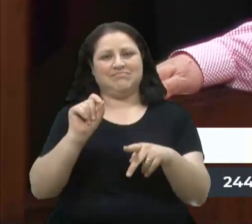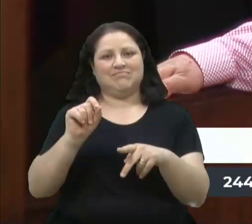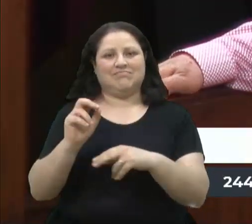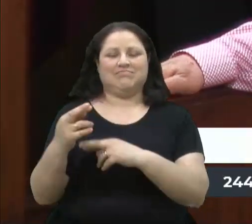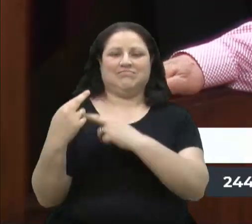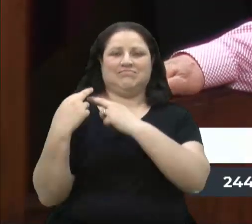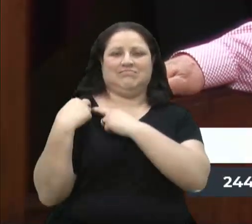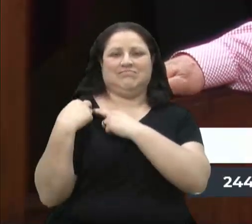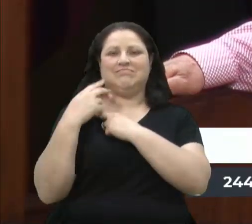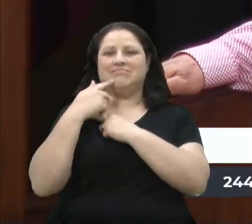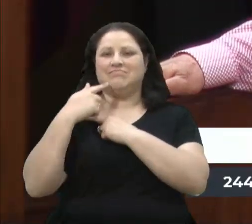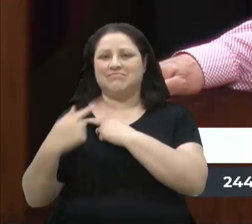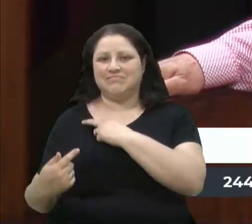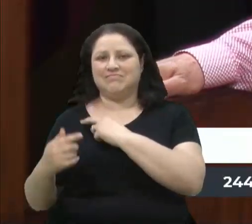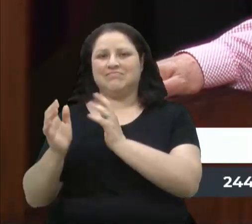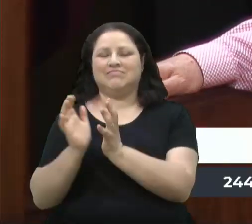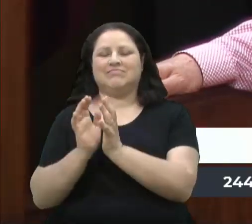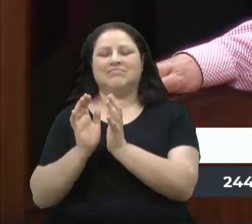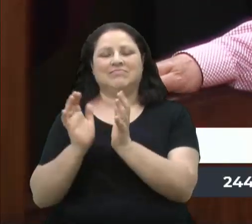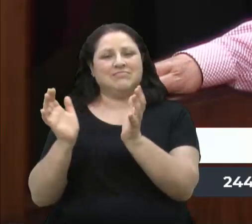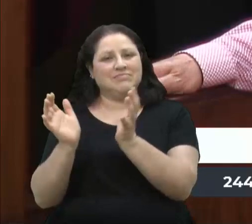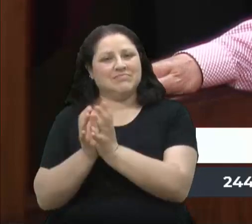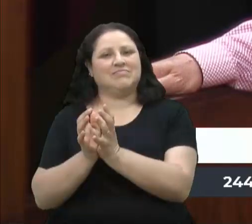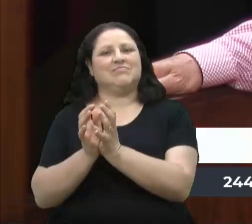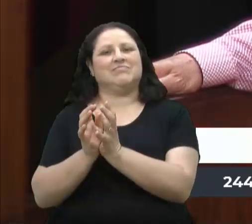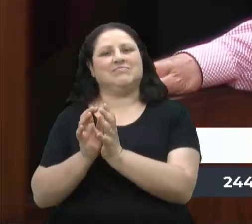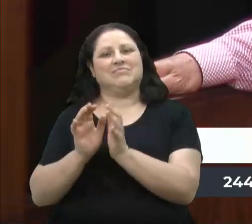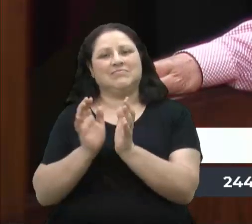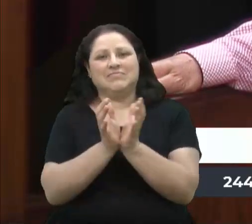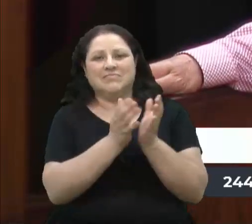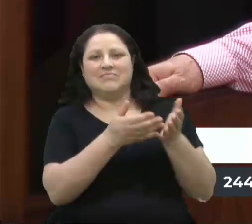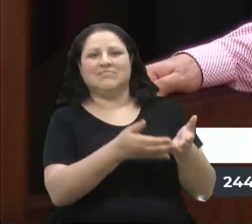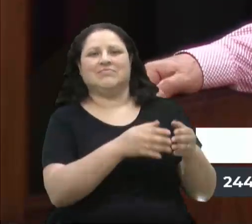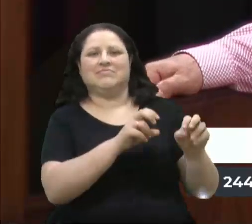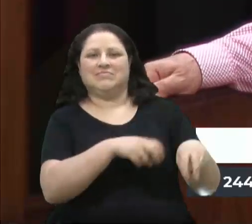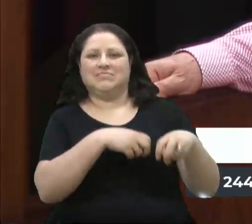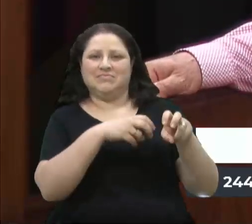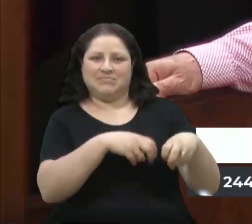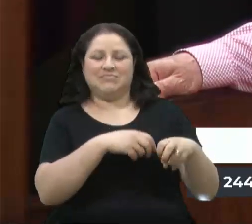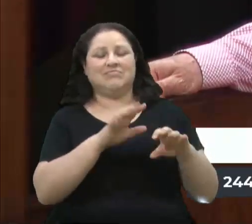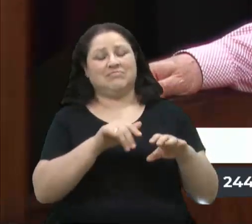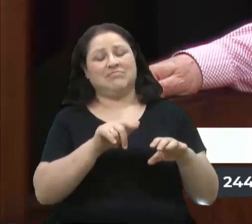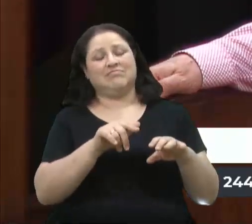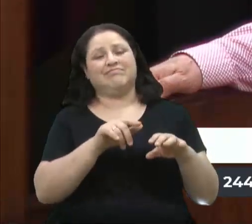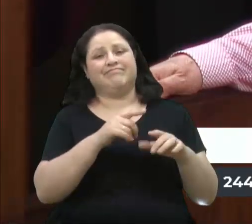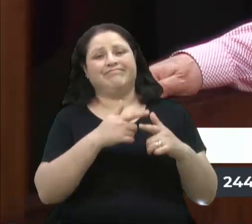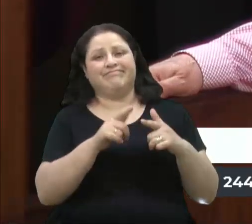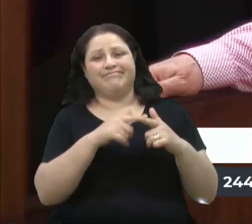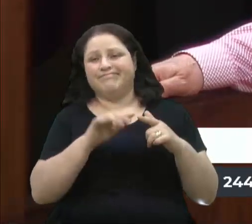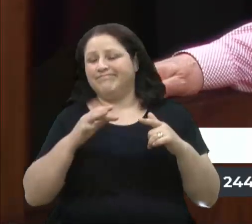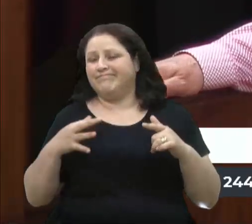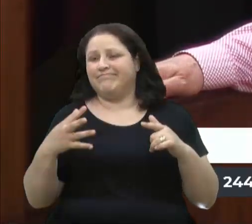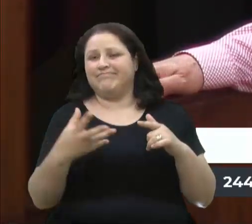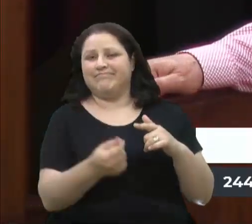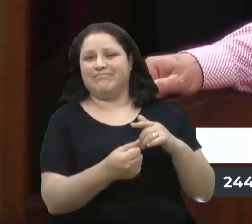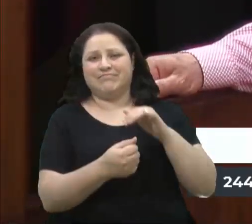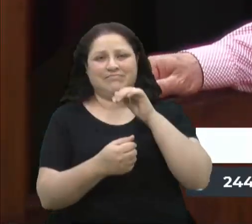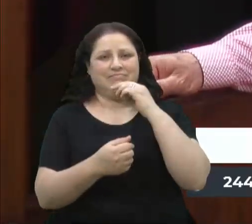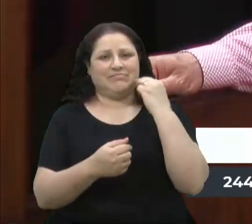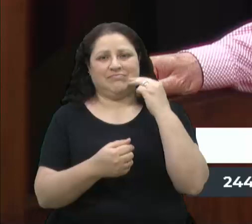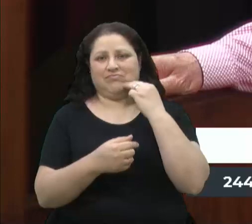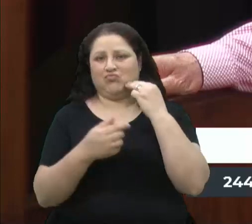vereadora Gladys, colegas da Comissão da Agricultura, mas é um problema que é de todos. A vereadora Marisol não estava na